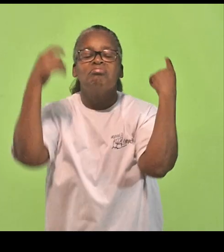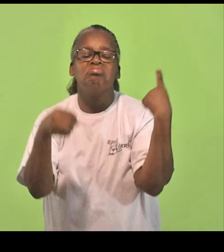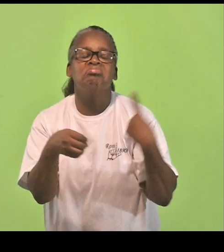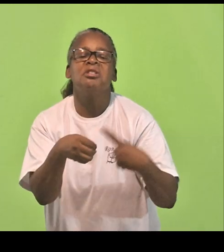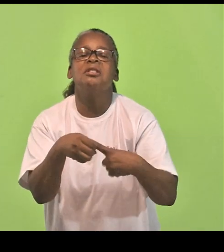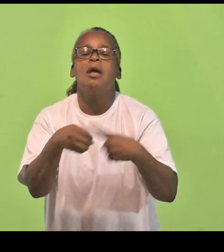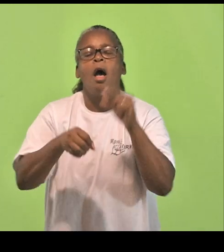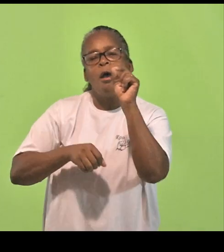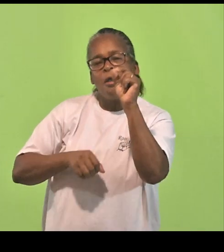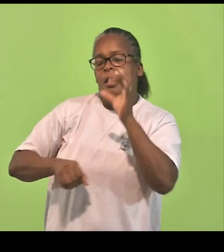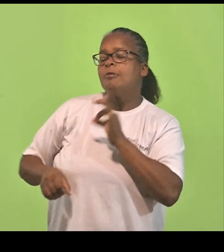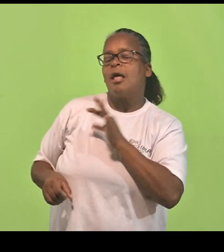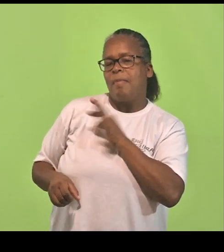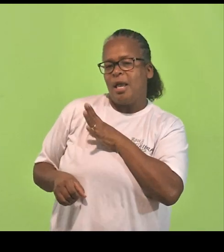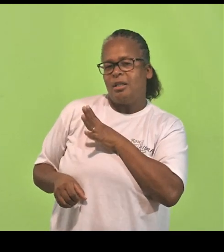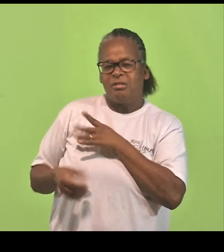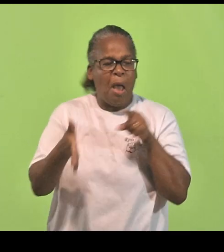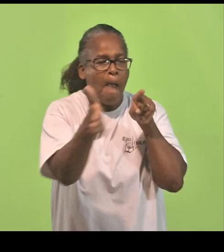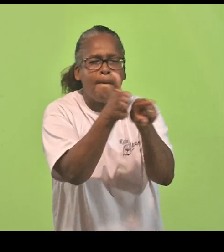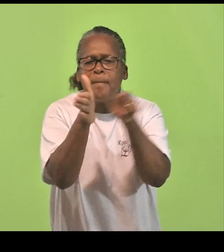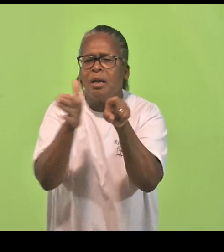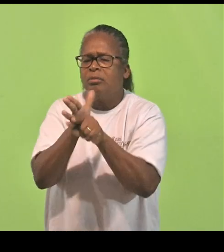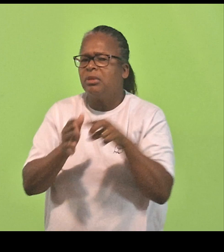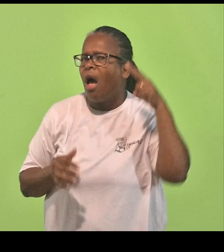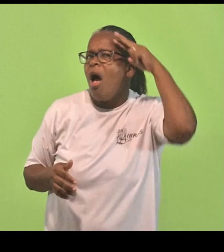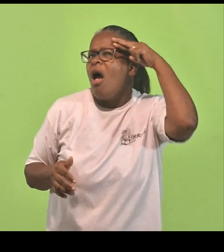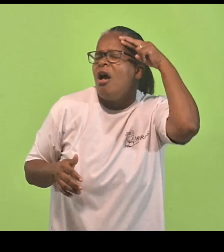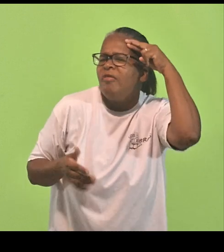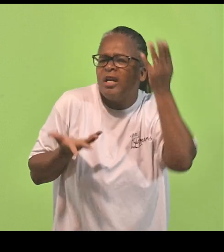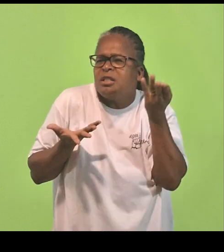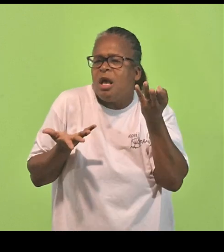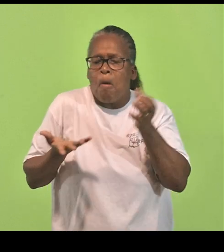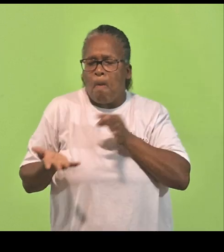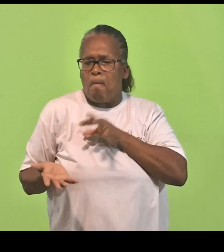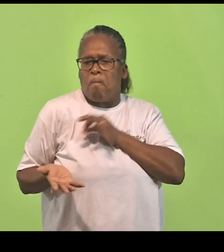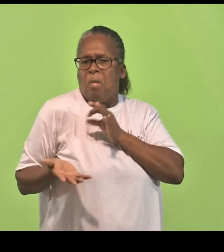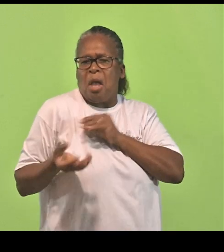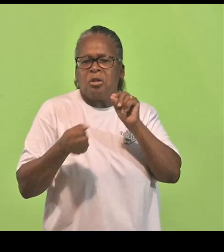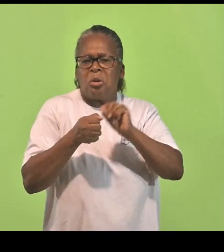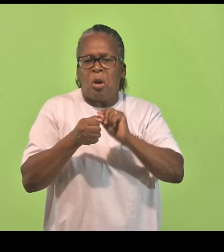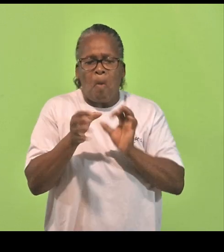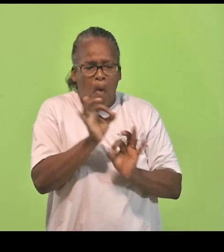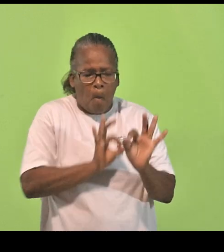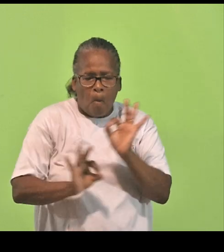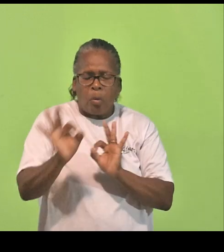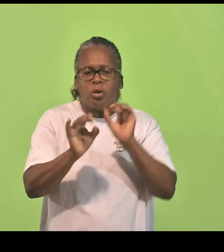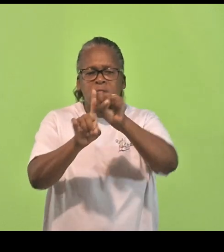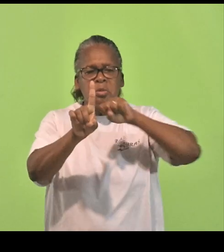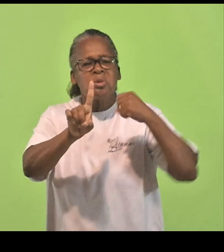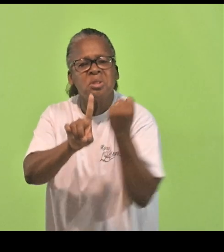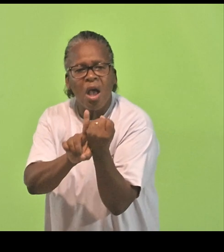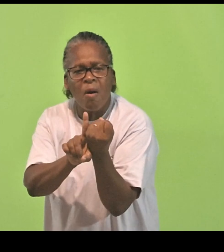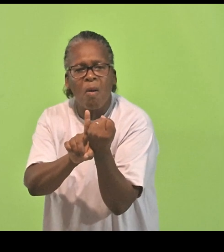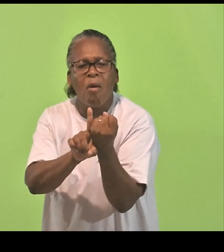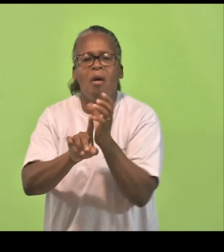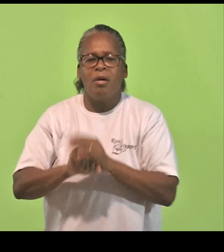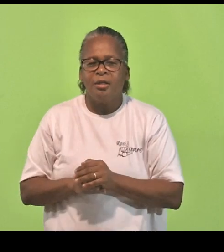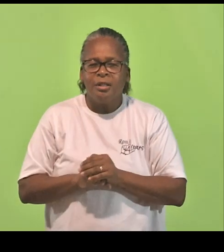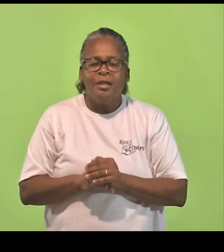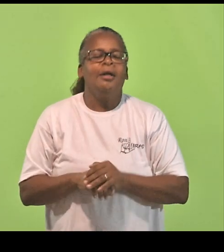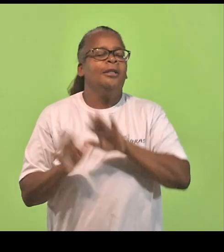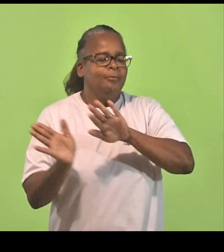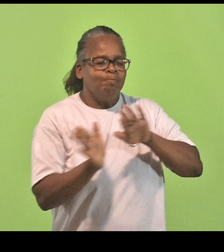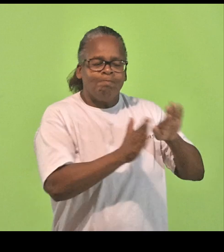cidade? Essas perguntas nos convidam a refletir sobre o medo como uma ferramenta de controle social. A